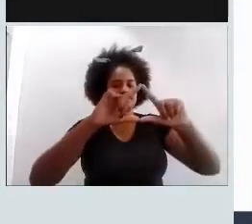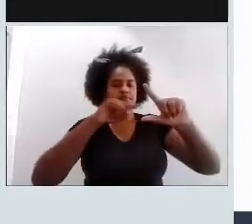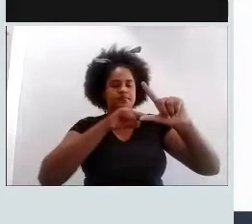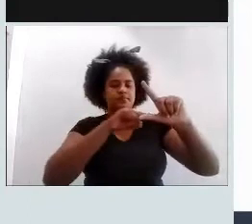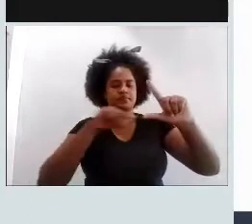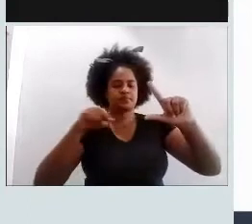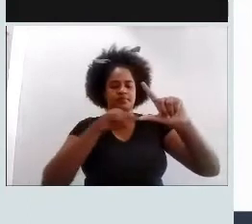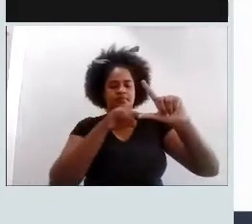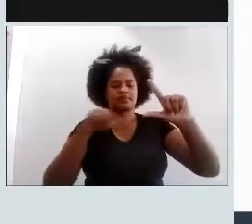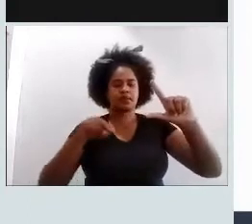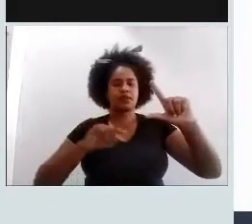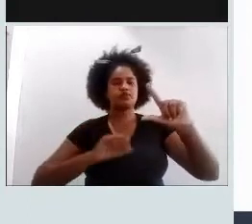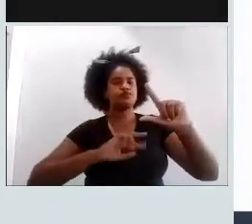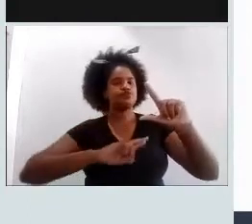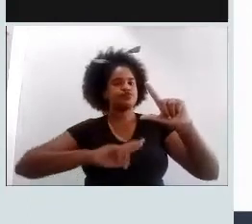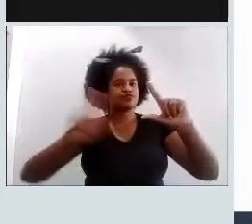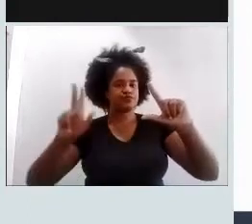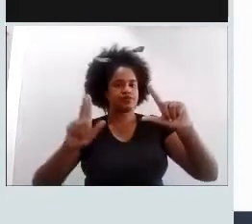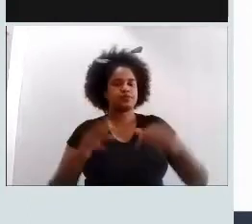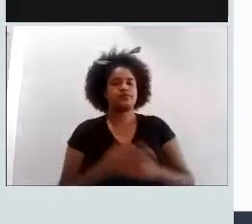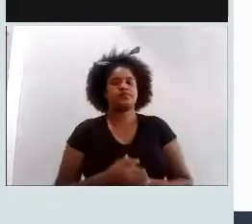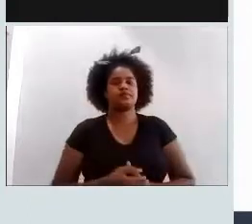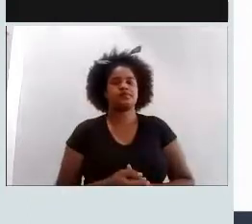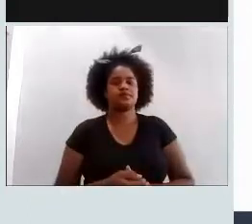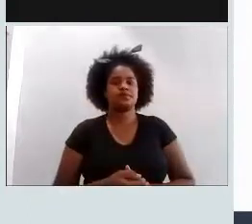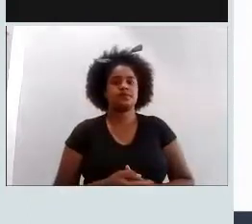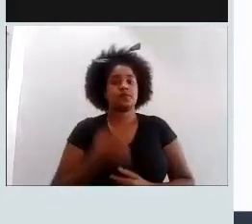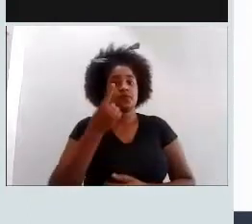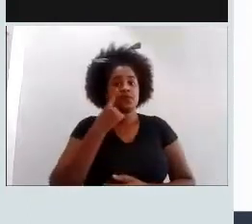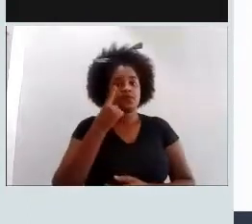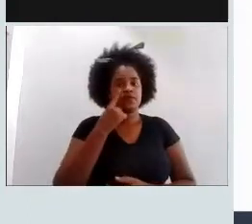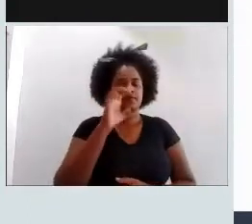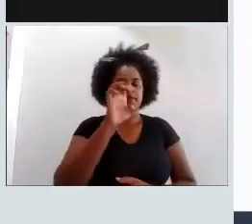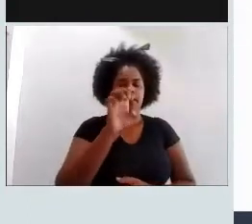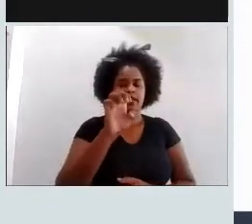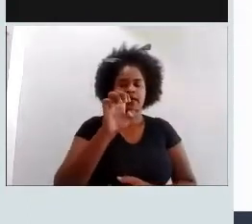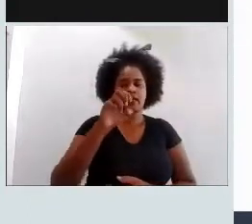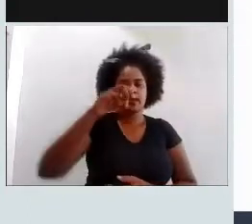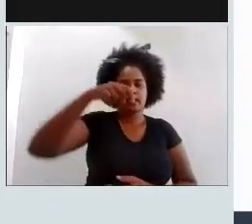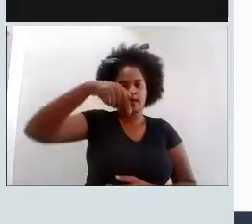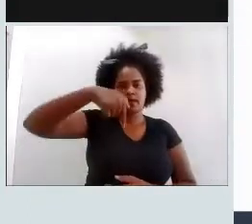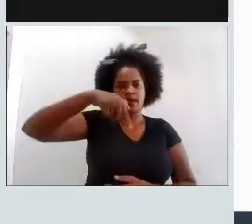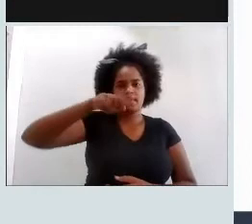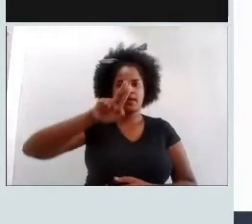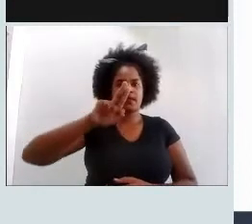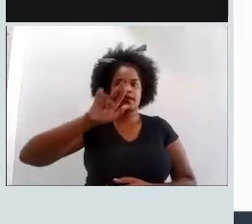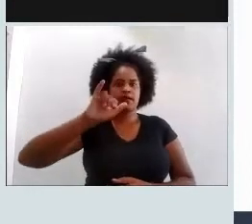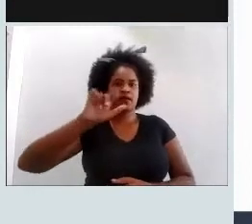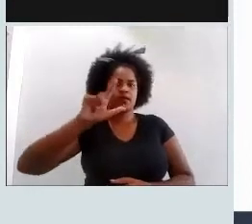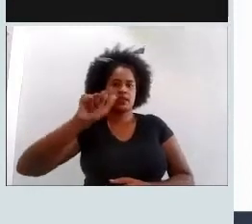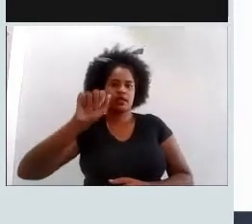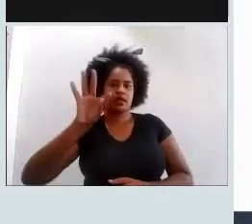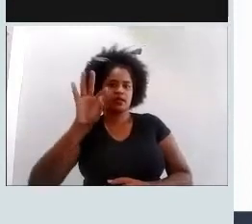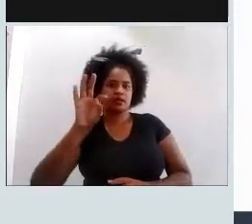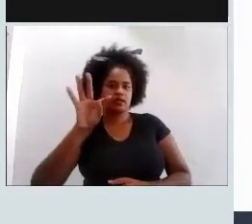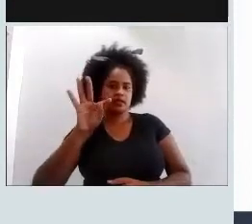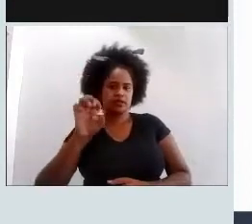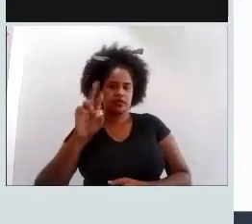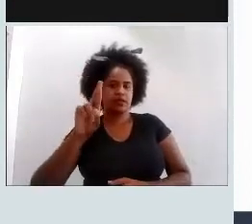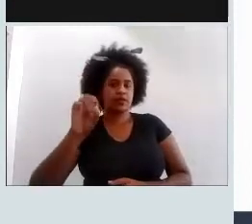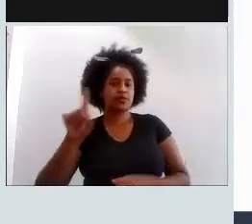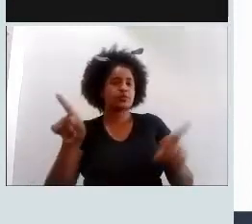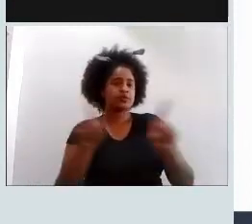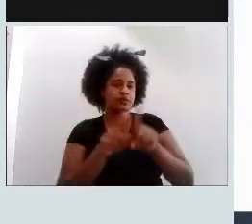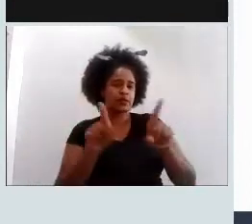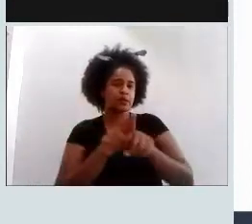Todo triângulo equilátero é também triângulo isósceles, certo? Se a gente dividir ele